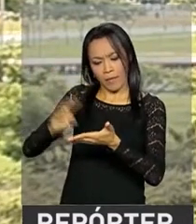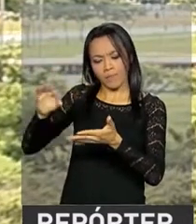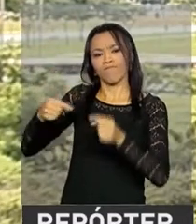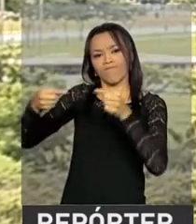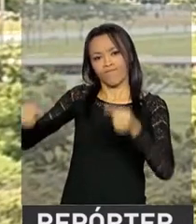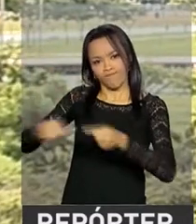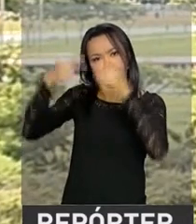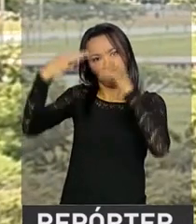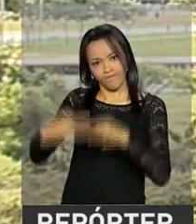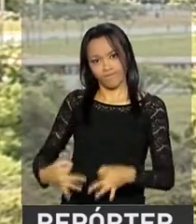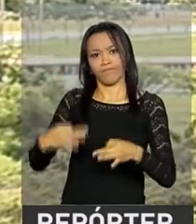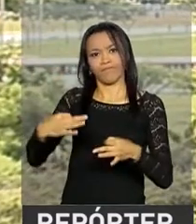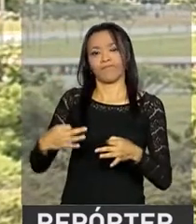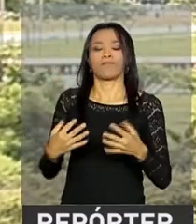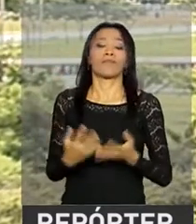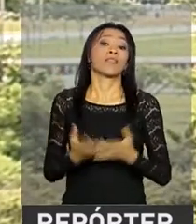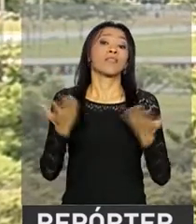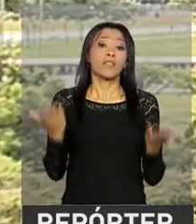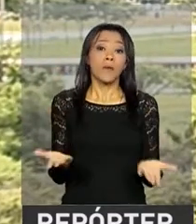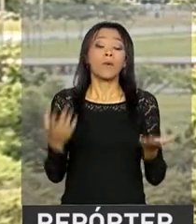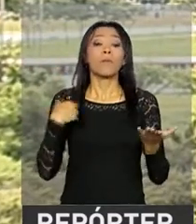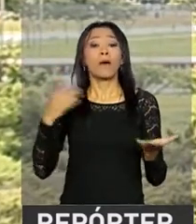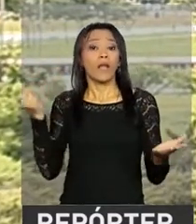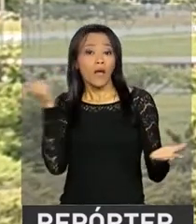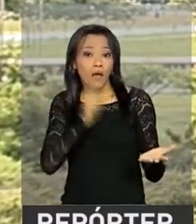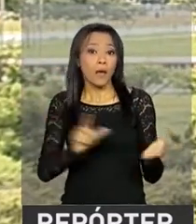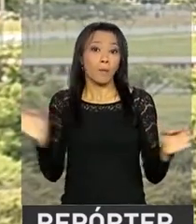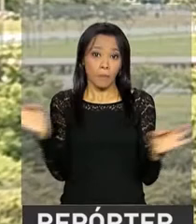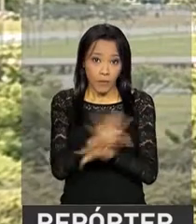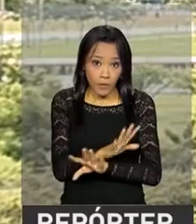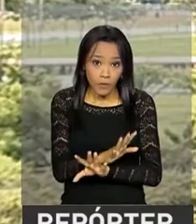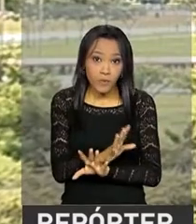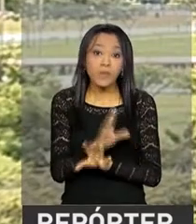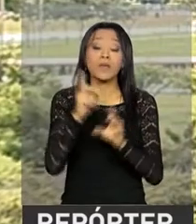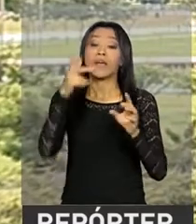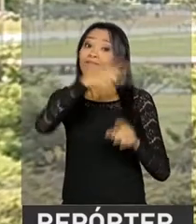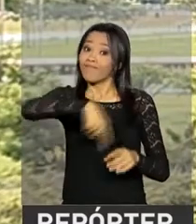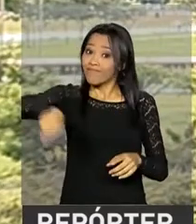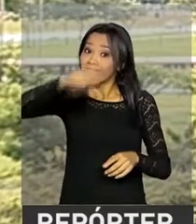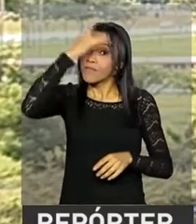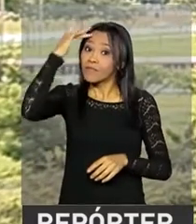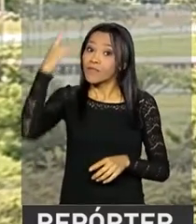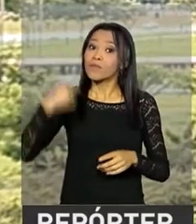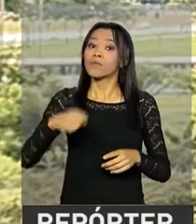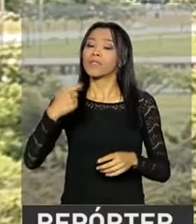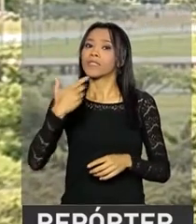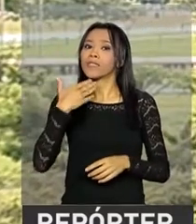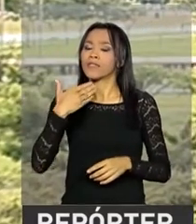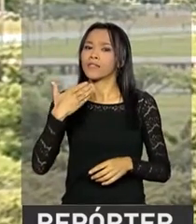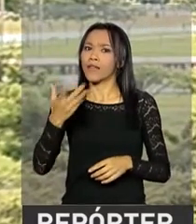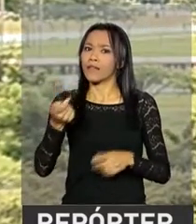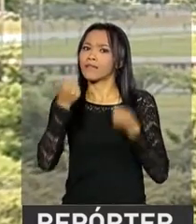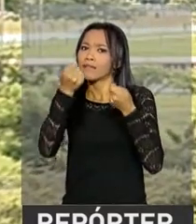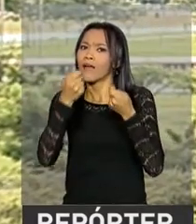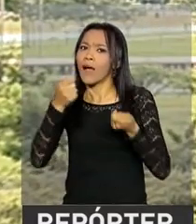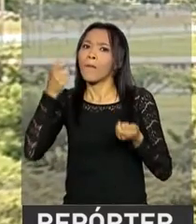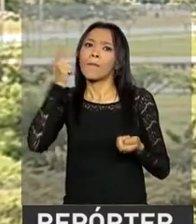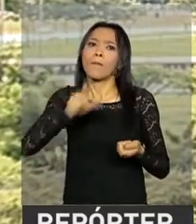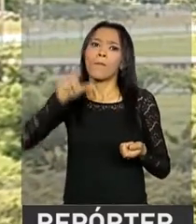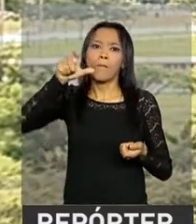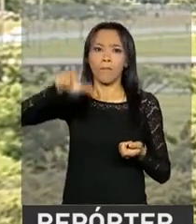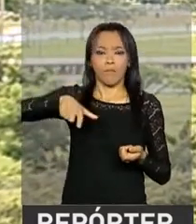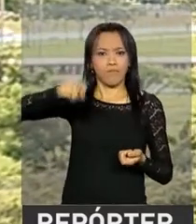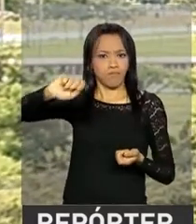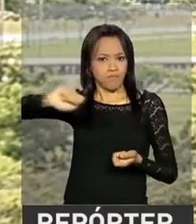a inscrição. Para concluir o processo de seleção, o candidato a uma bolsa de estudos deve